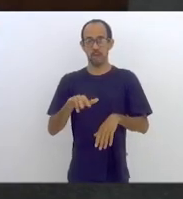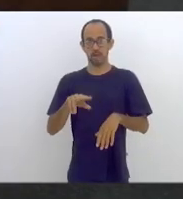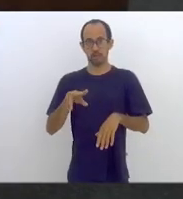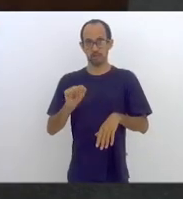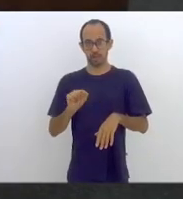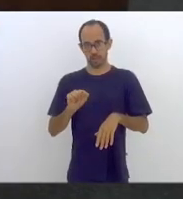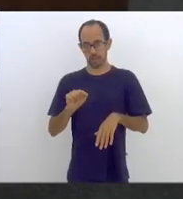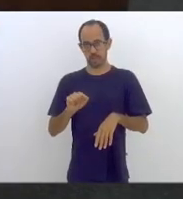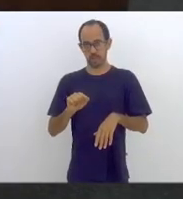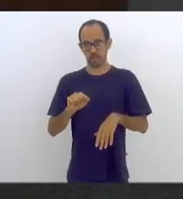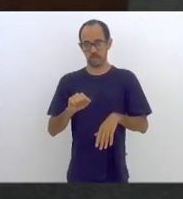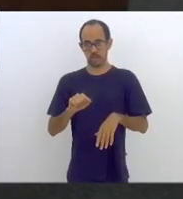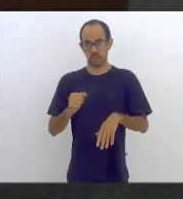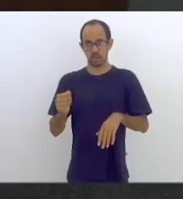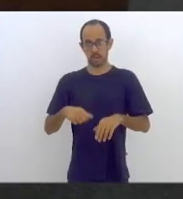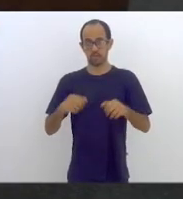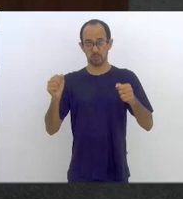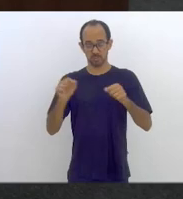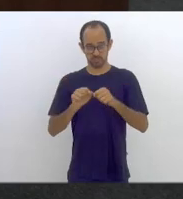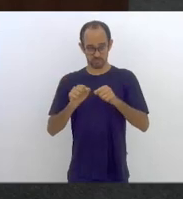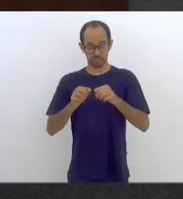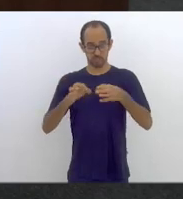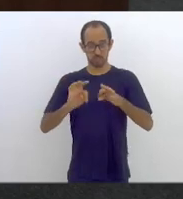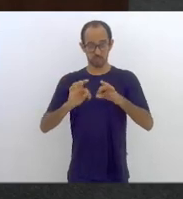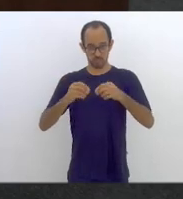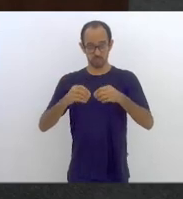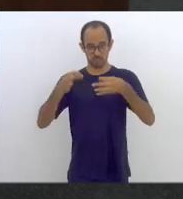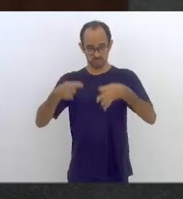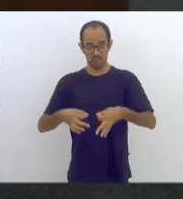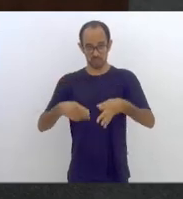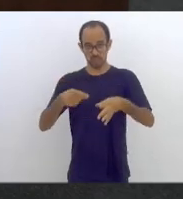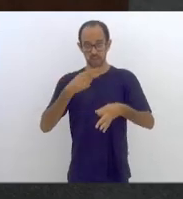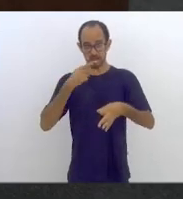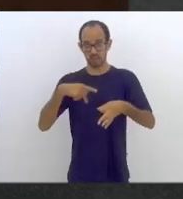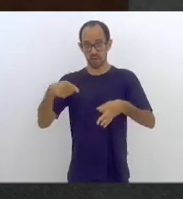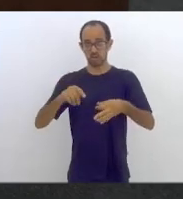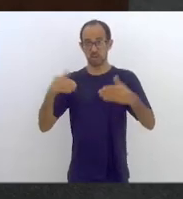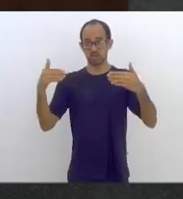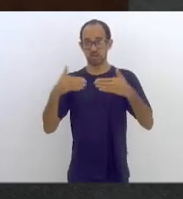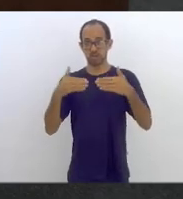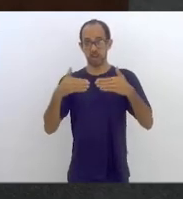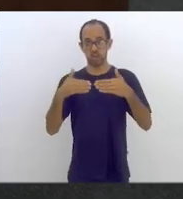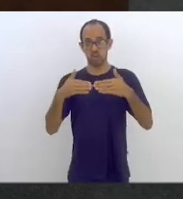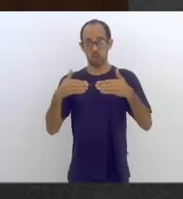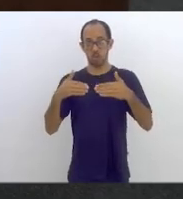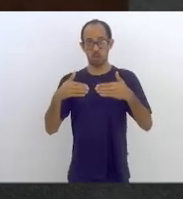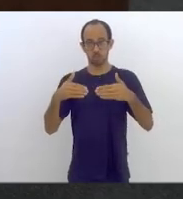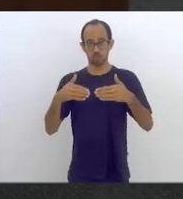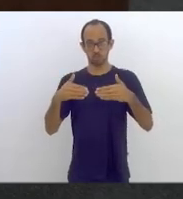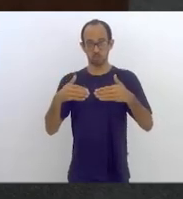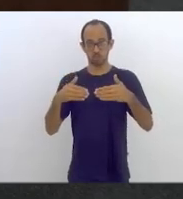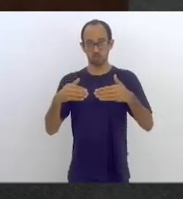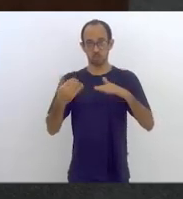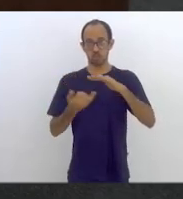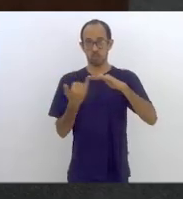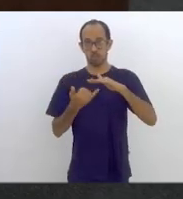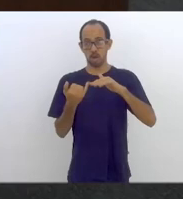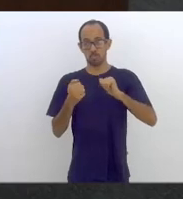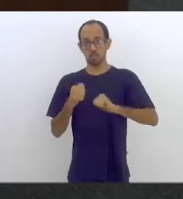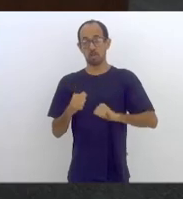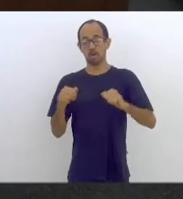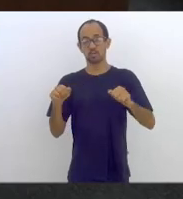precisa quando ela falou inclusive né que esses acordos informais Podem trazer